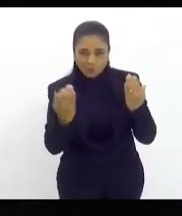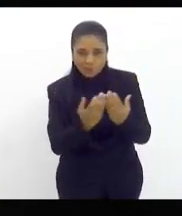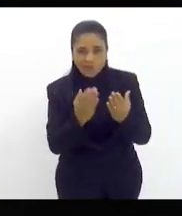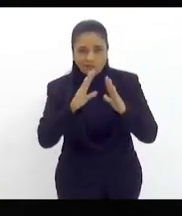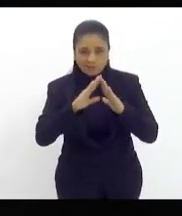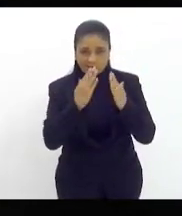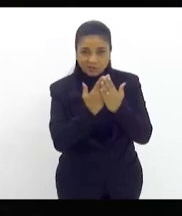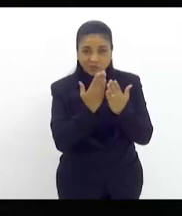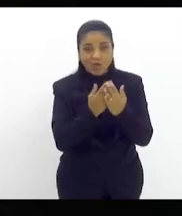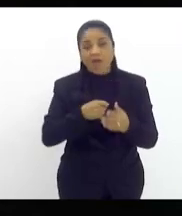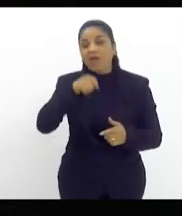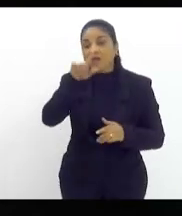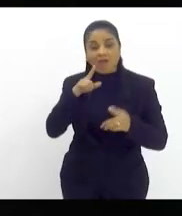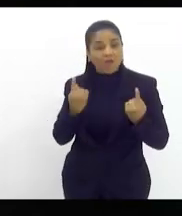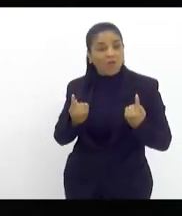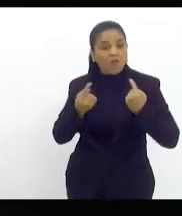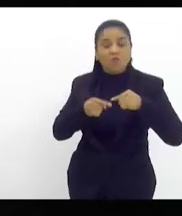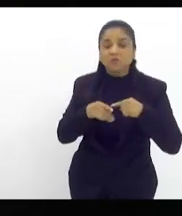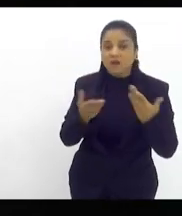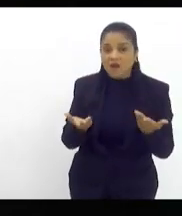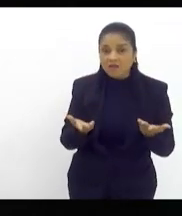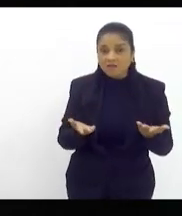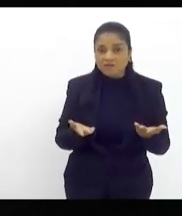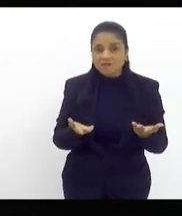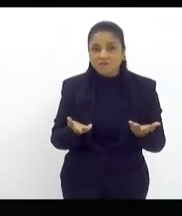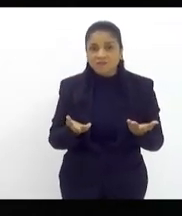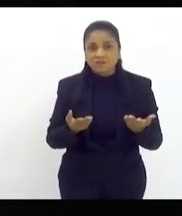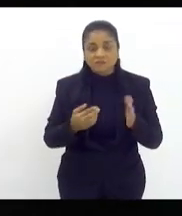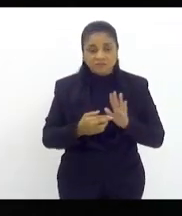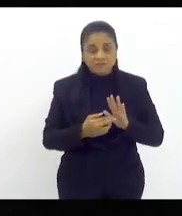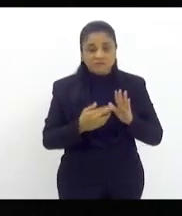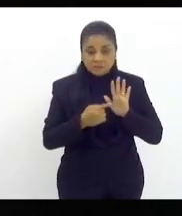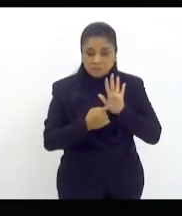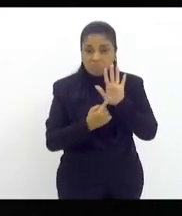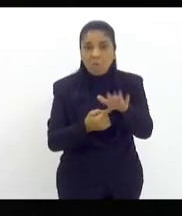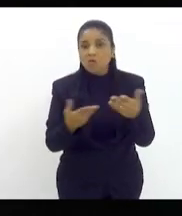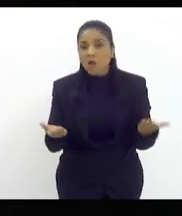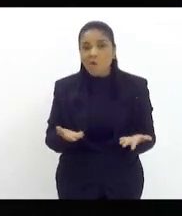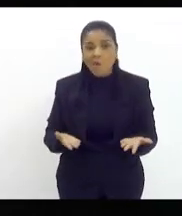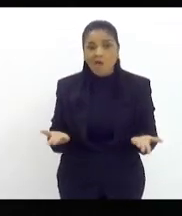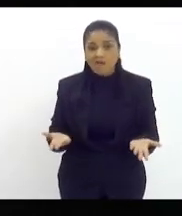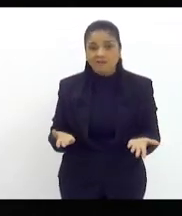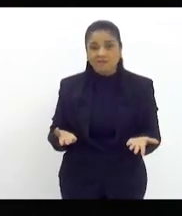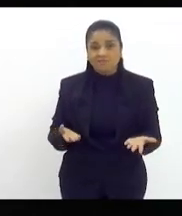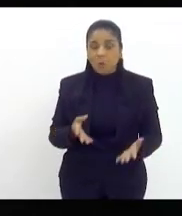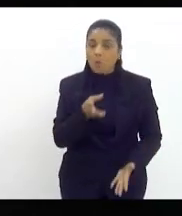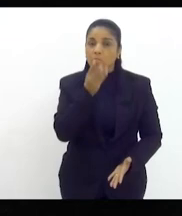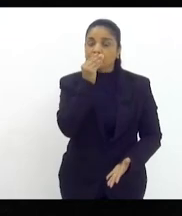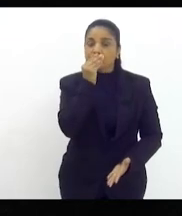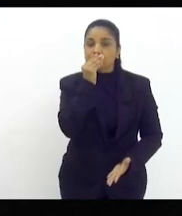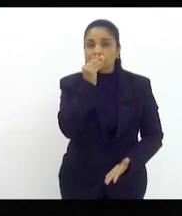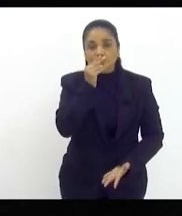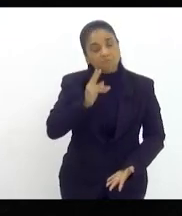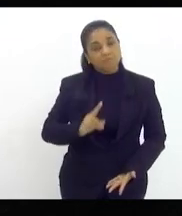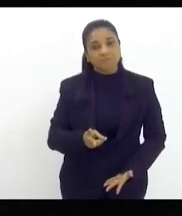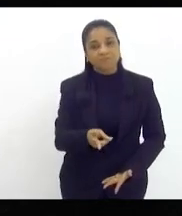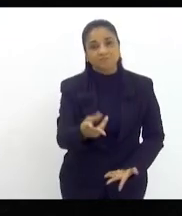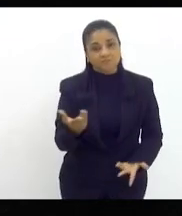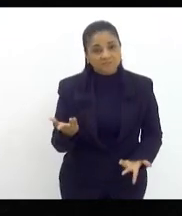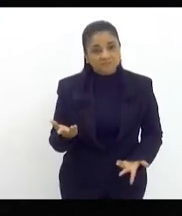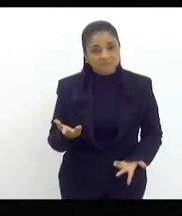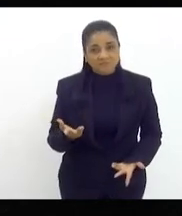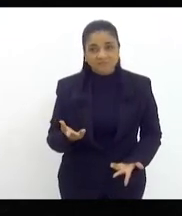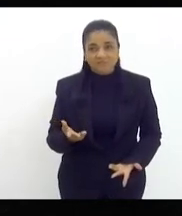contrário a isto que se apresente agora o cálice para sempre não é mesmo deputado não há